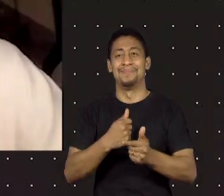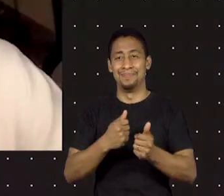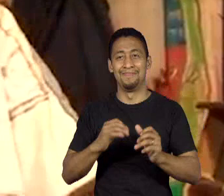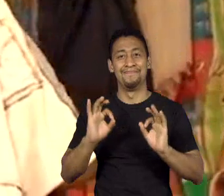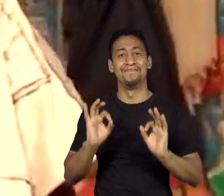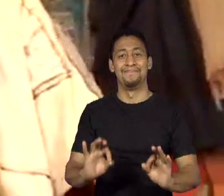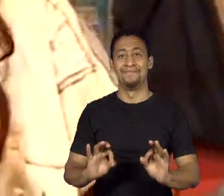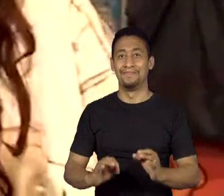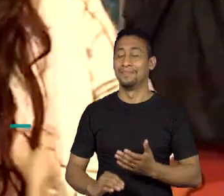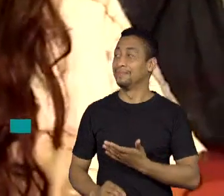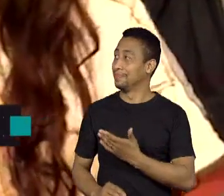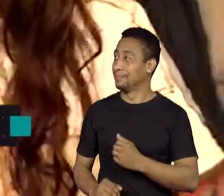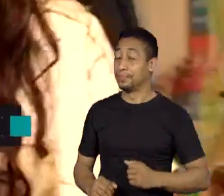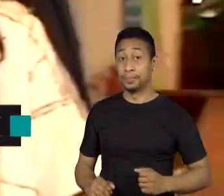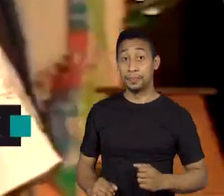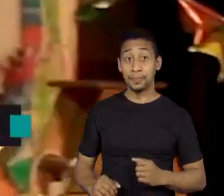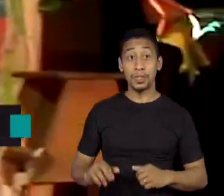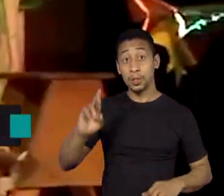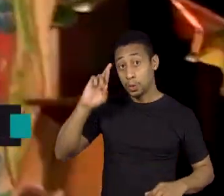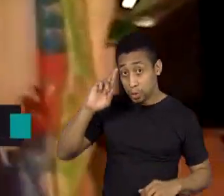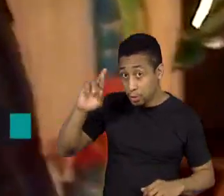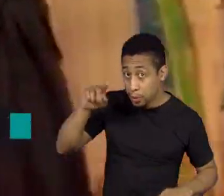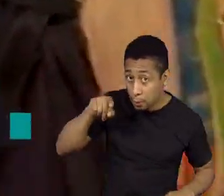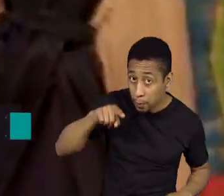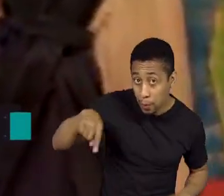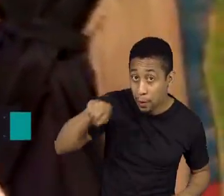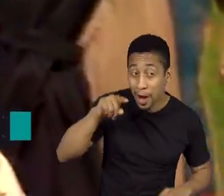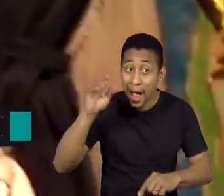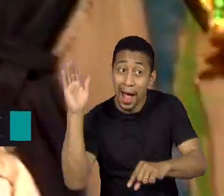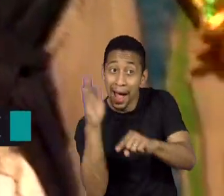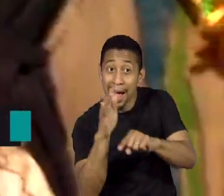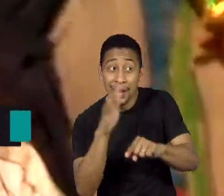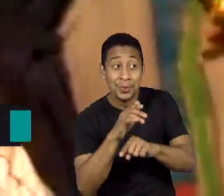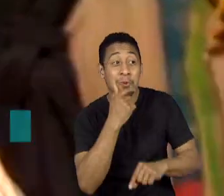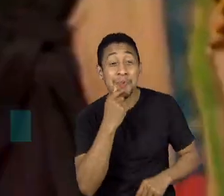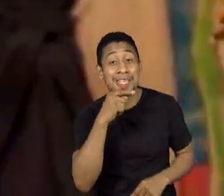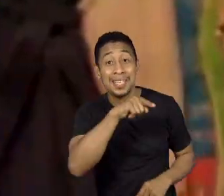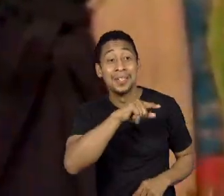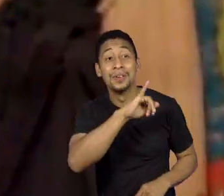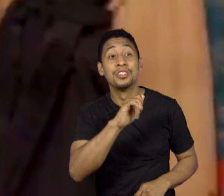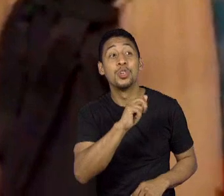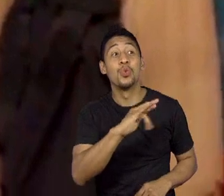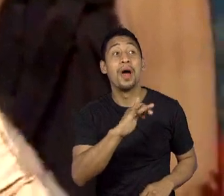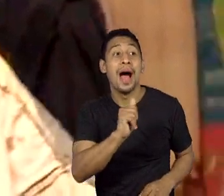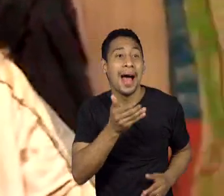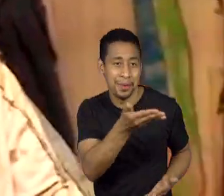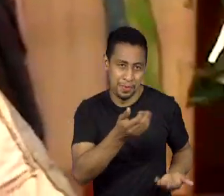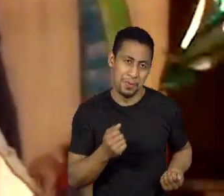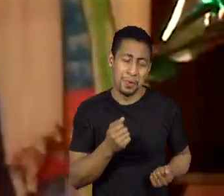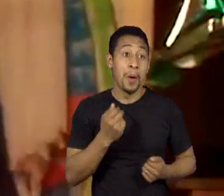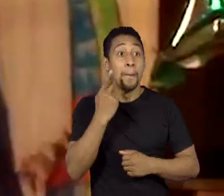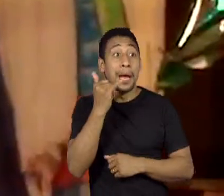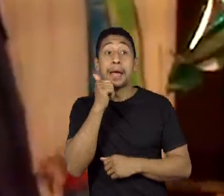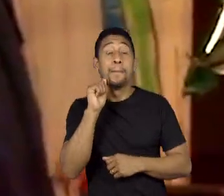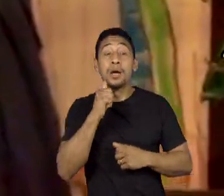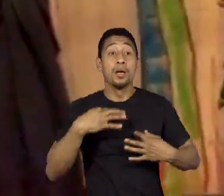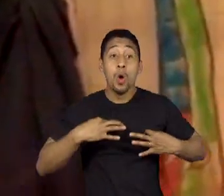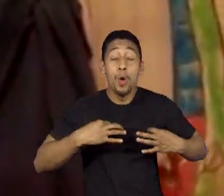lindo. Senhor São José, ajuda o menino Januário. O pai e a mãe estão sem